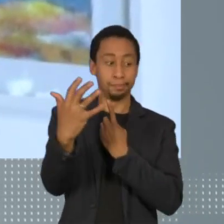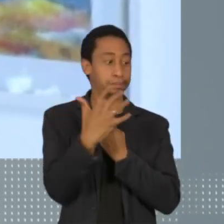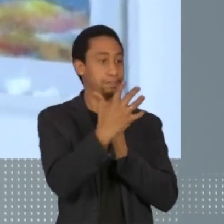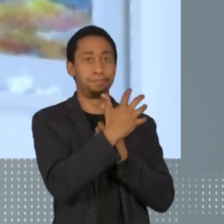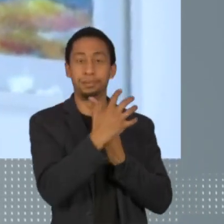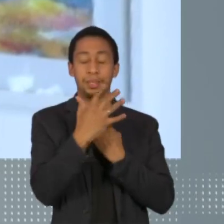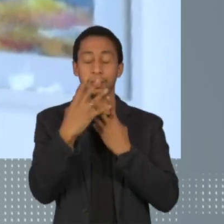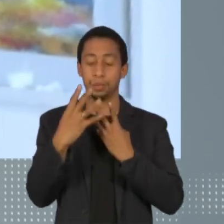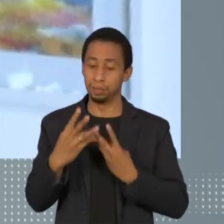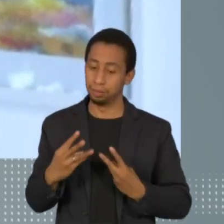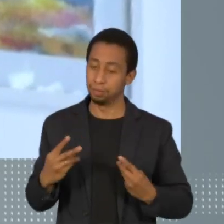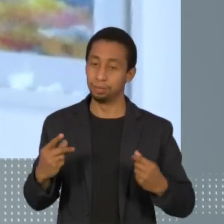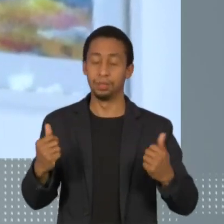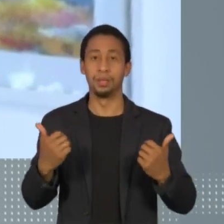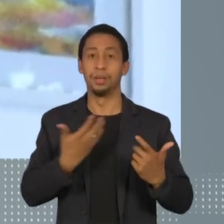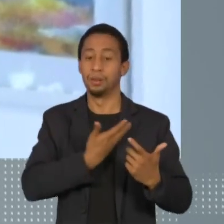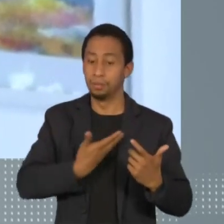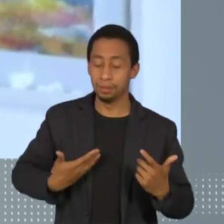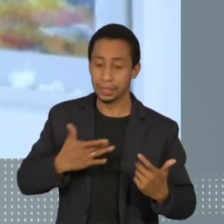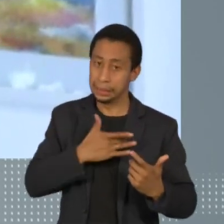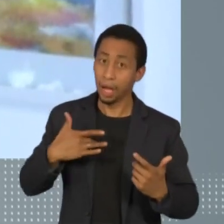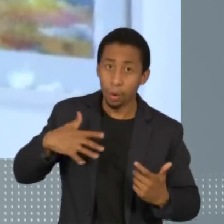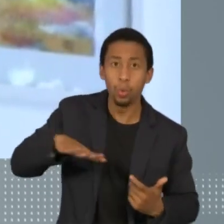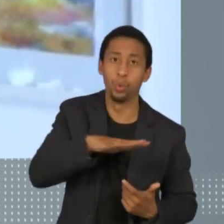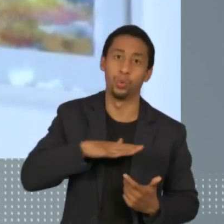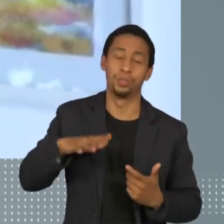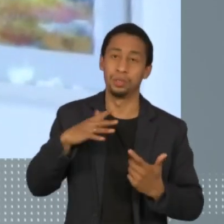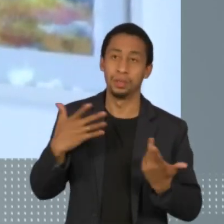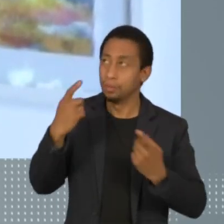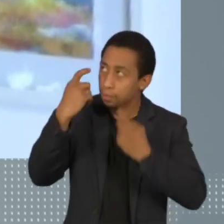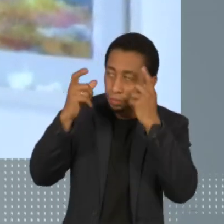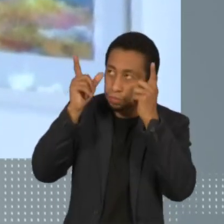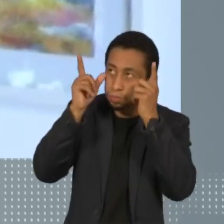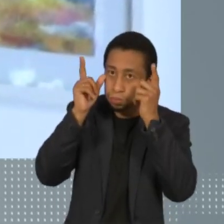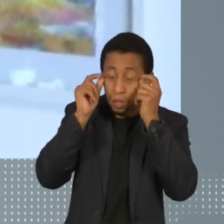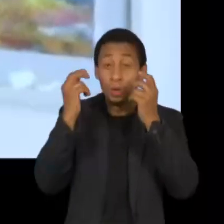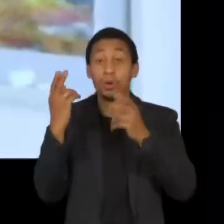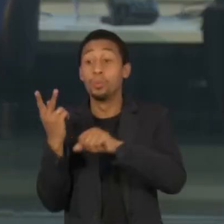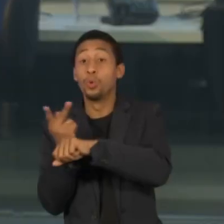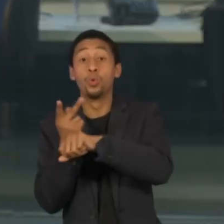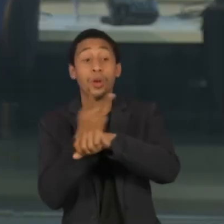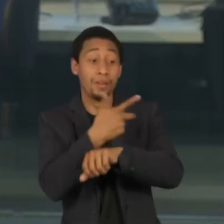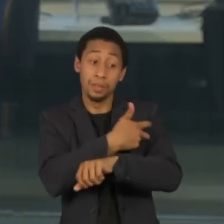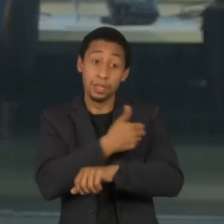de saúde e, com o tempo, talvez procurar vacinas cada vez melhores.